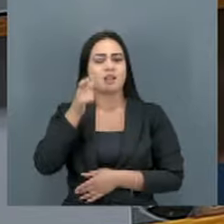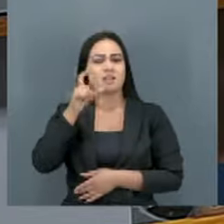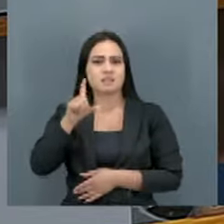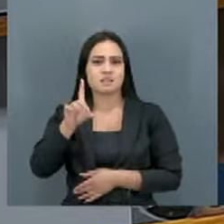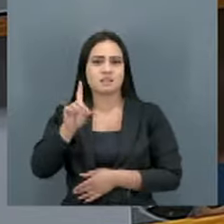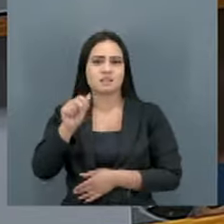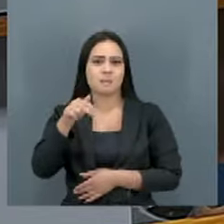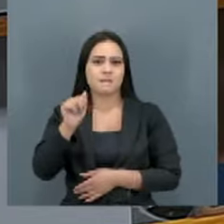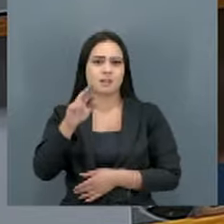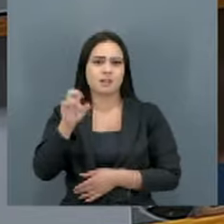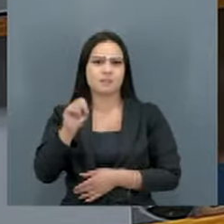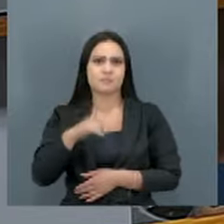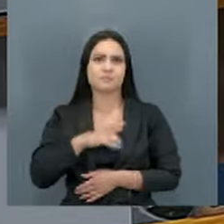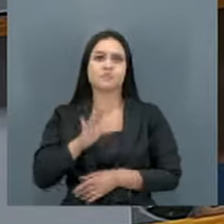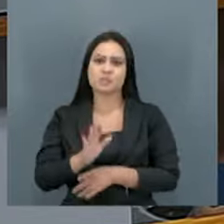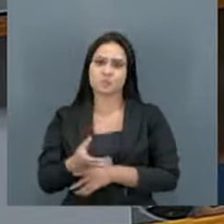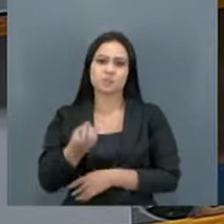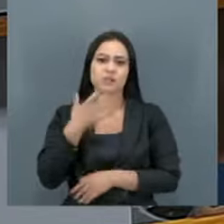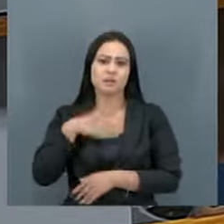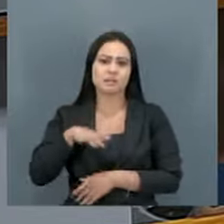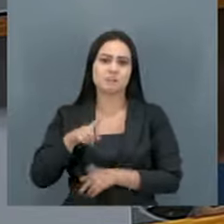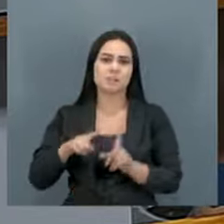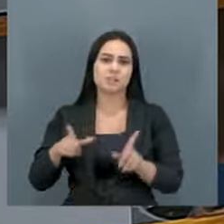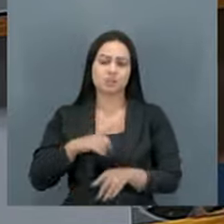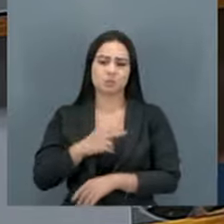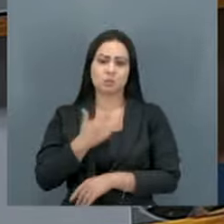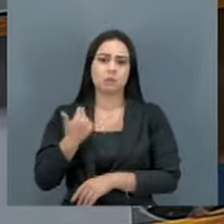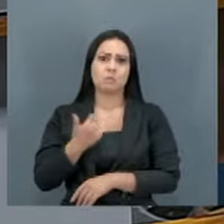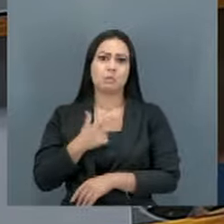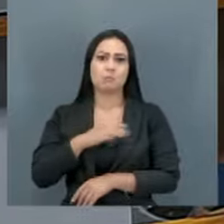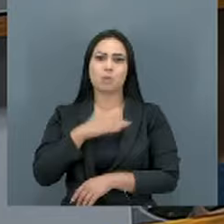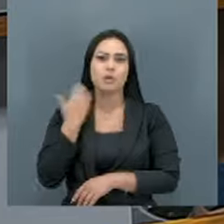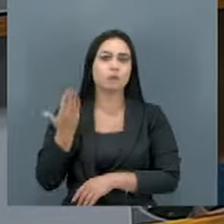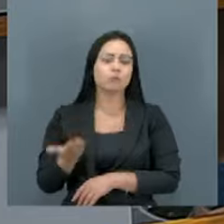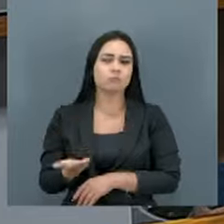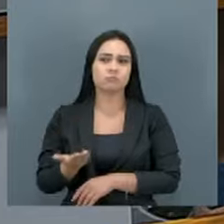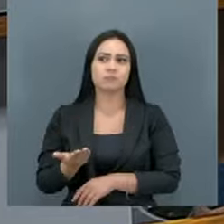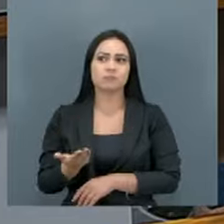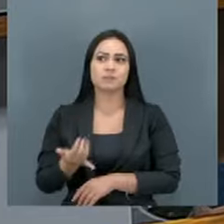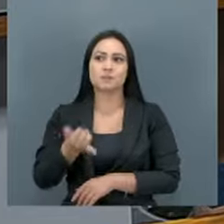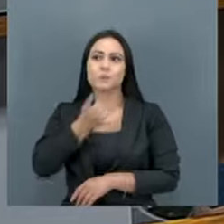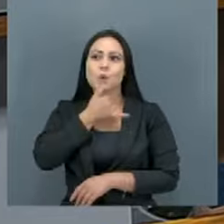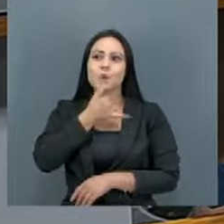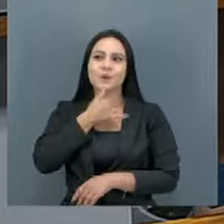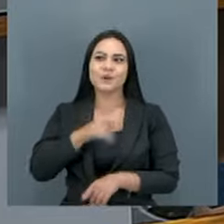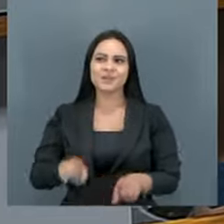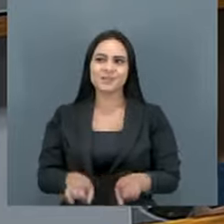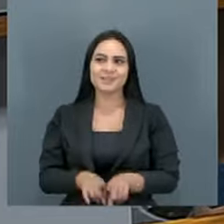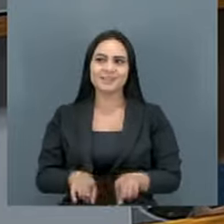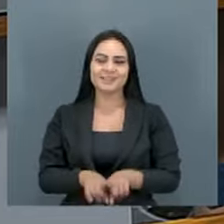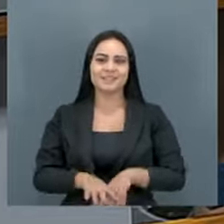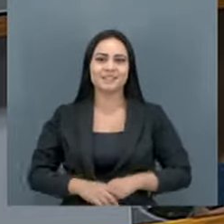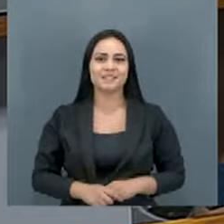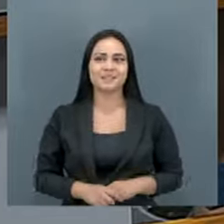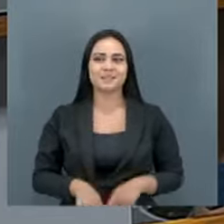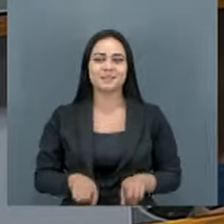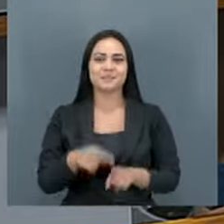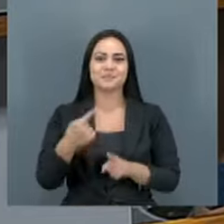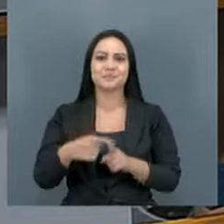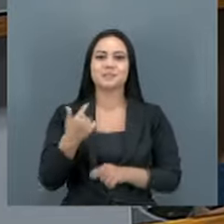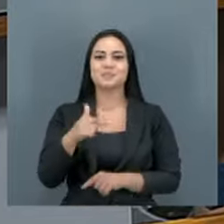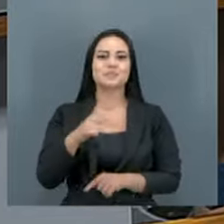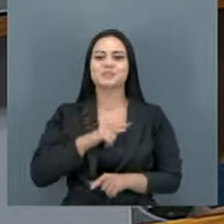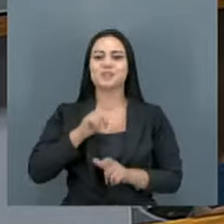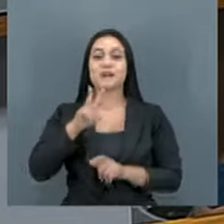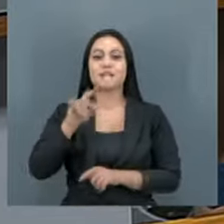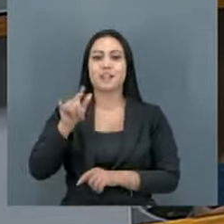Ajudei muita criança Chavante, mas a que tinha meu nome morreu. Pneumonia, porque não tinha vaga na UTI para